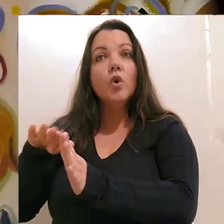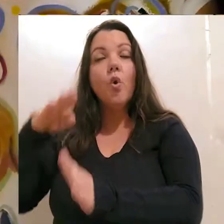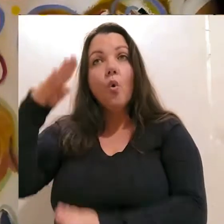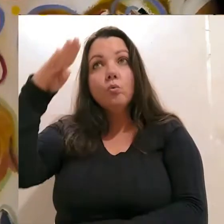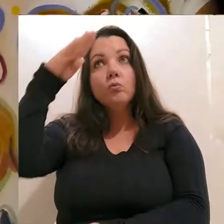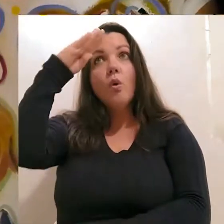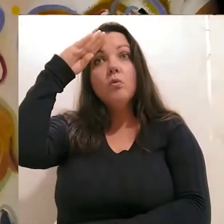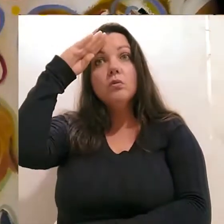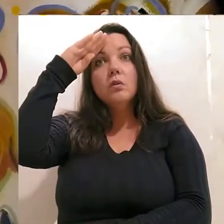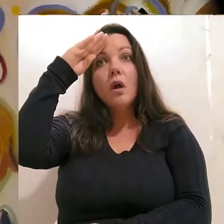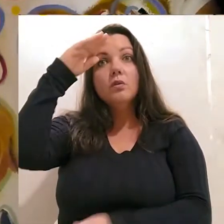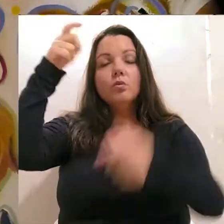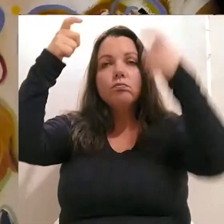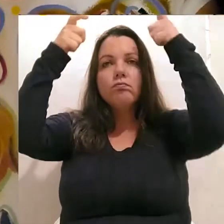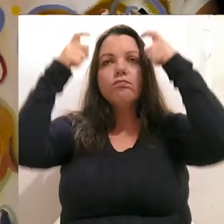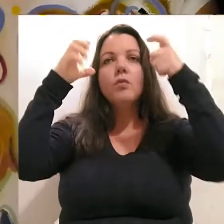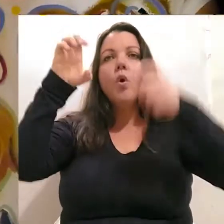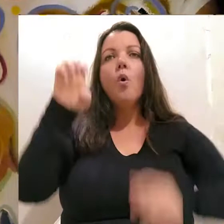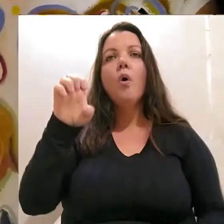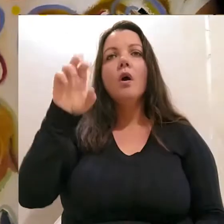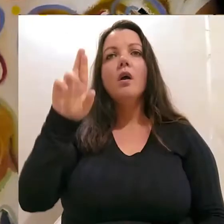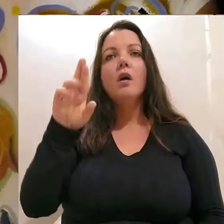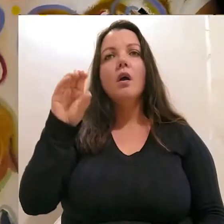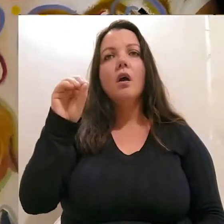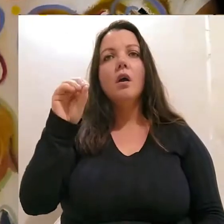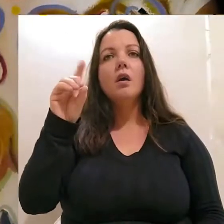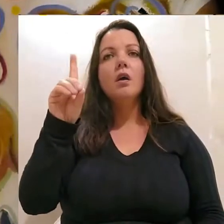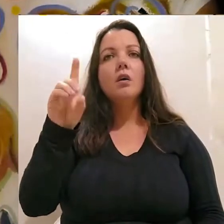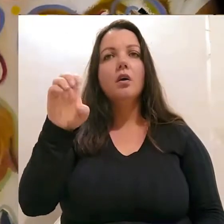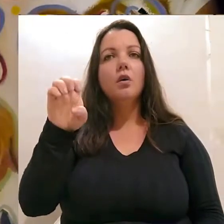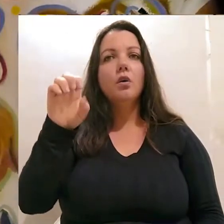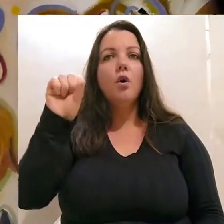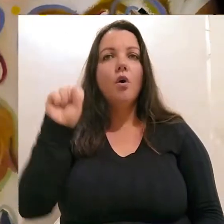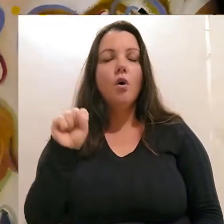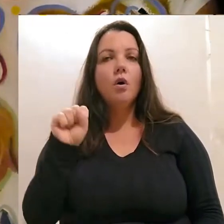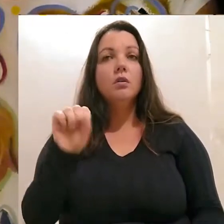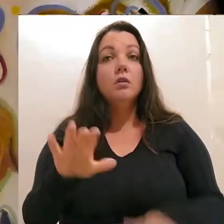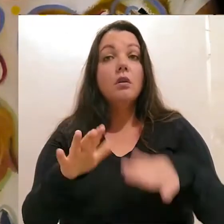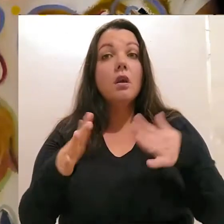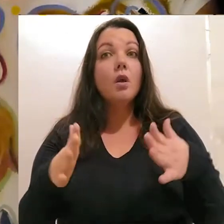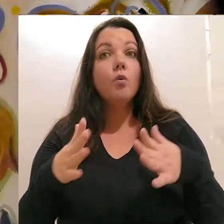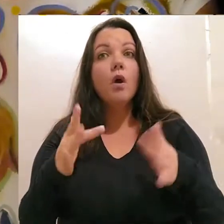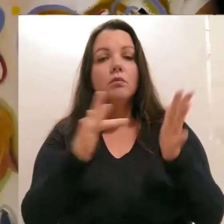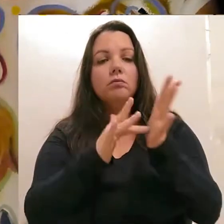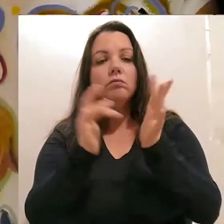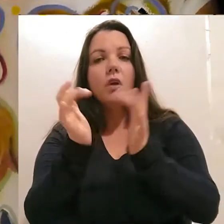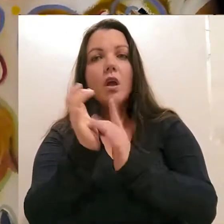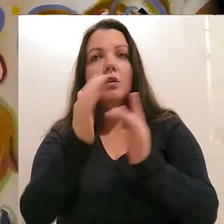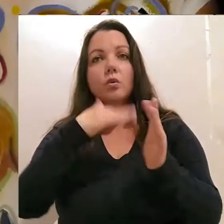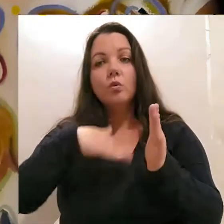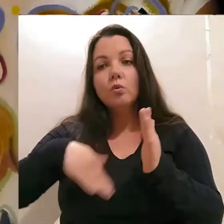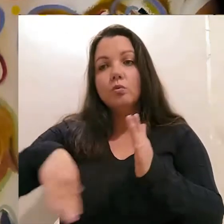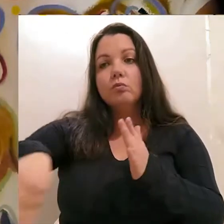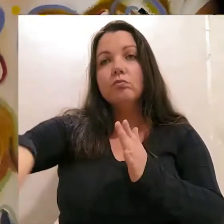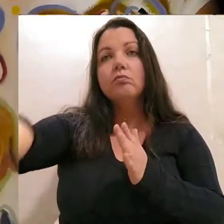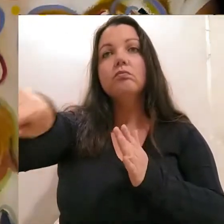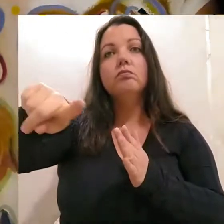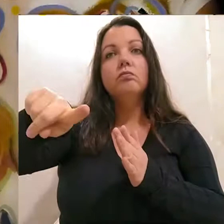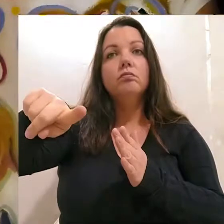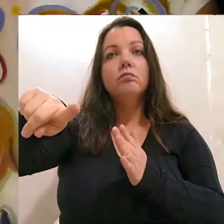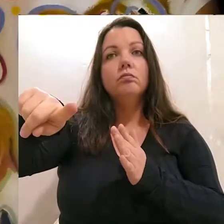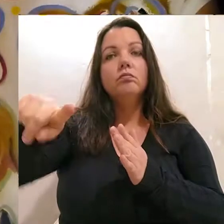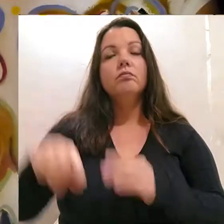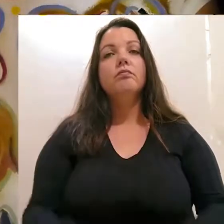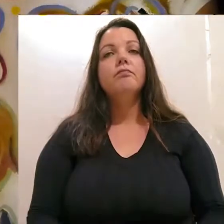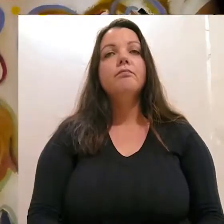rei Herodes enquanto né a Jesus e sua família fugia para o deserto